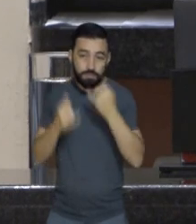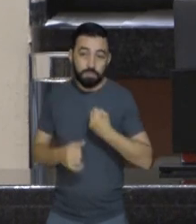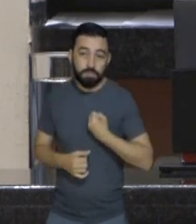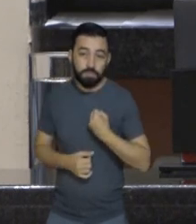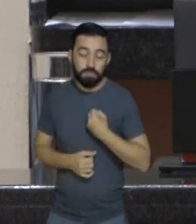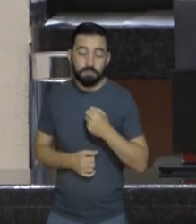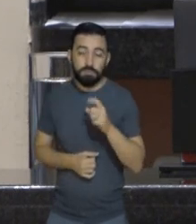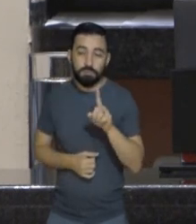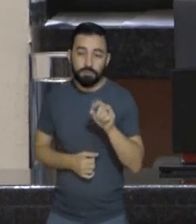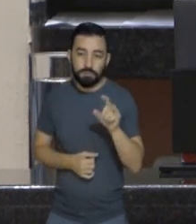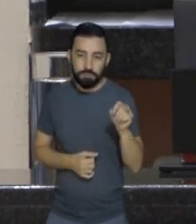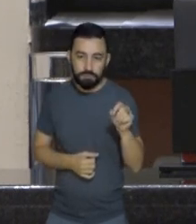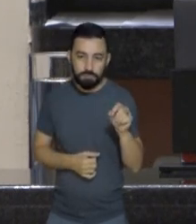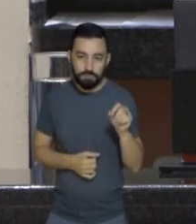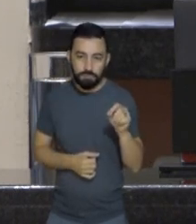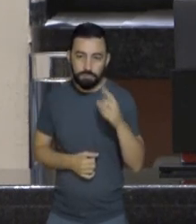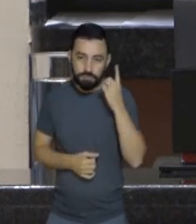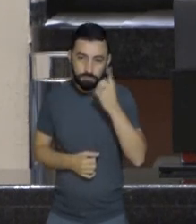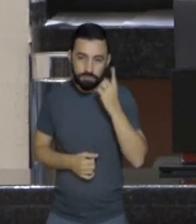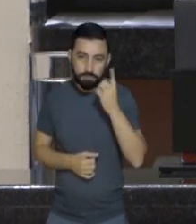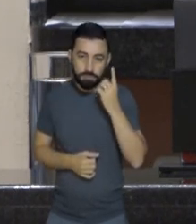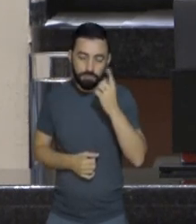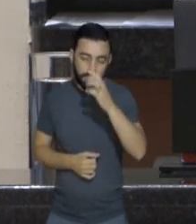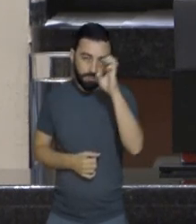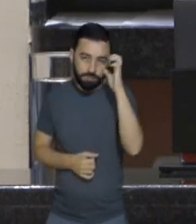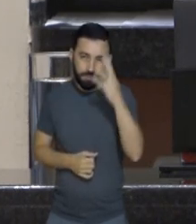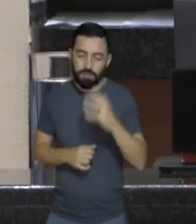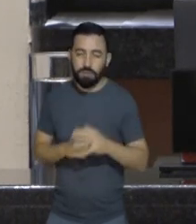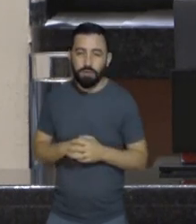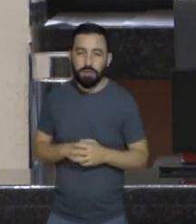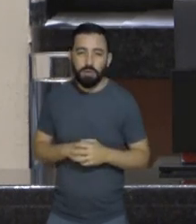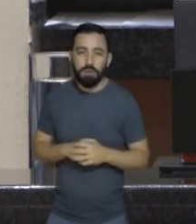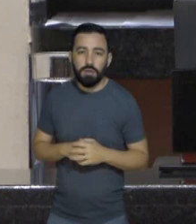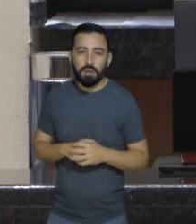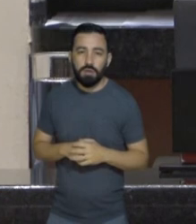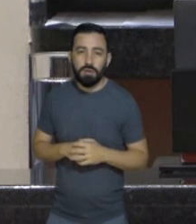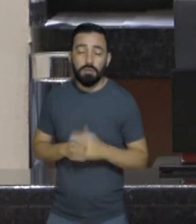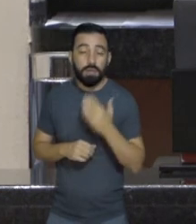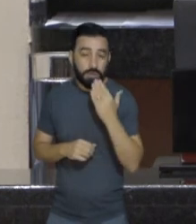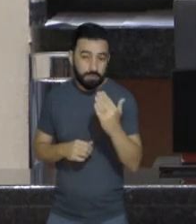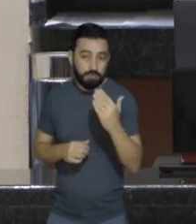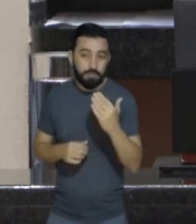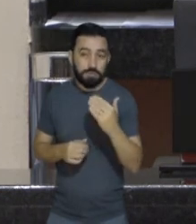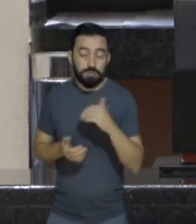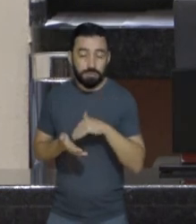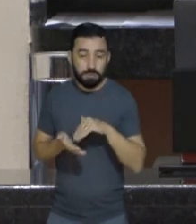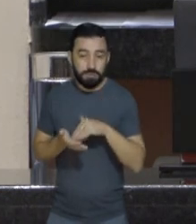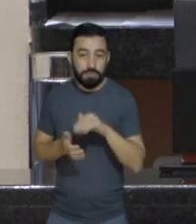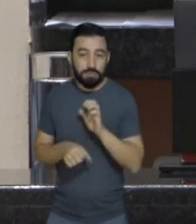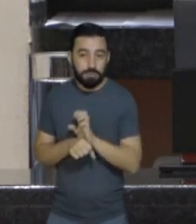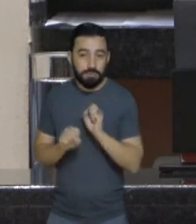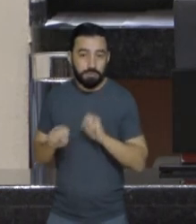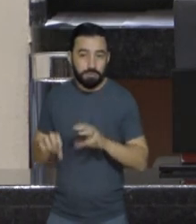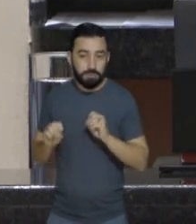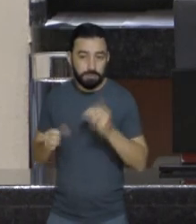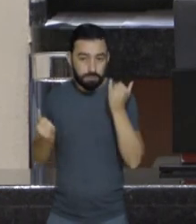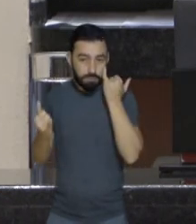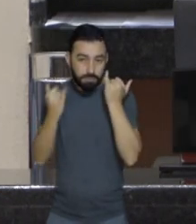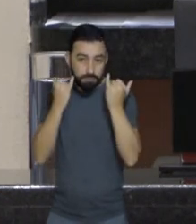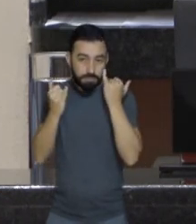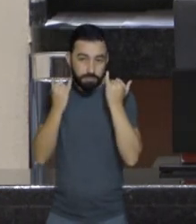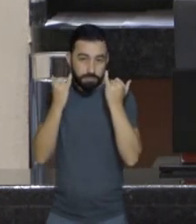100, deputado Emerson Stein, solicitando ao secretário de Estado de Educação